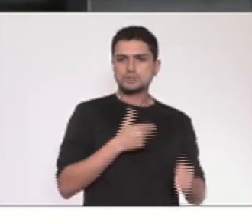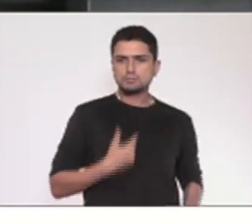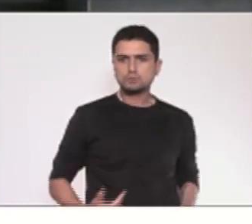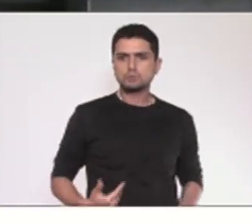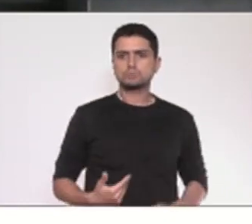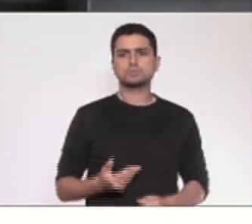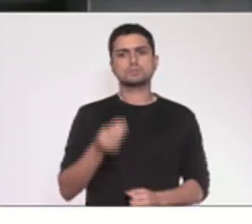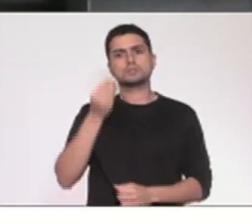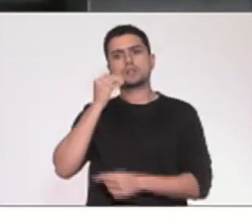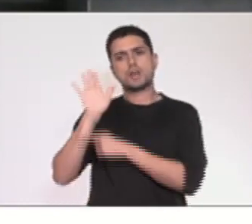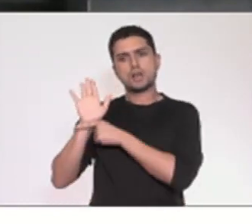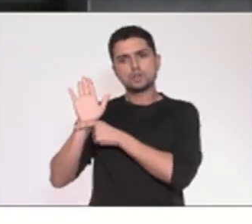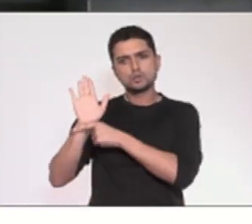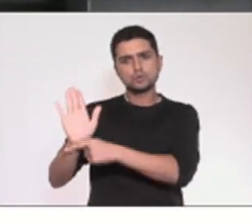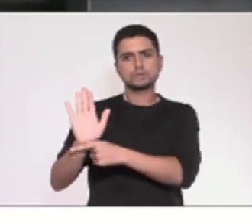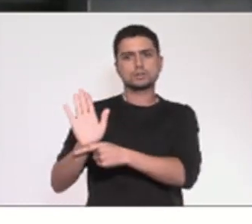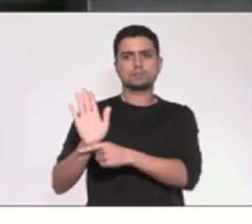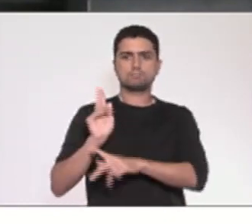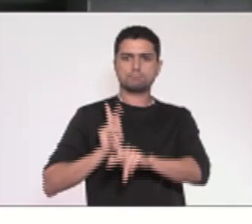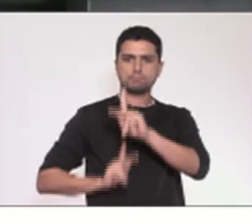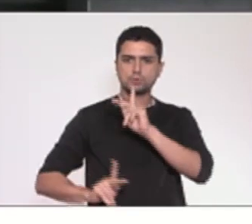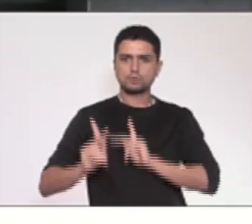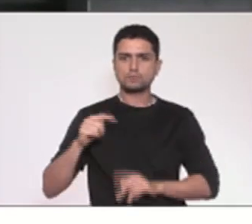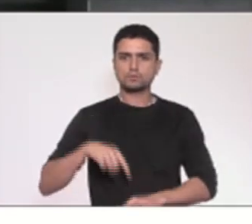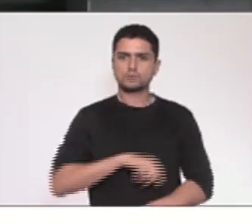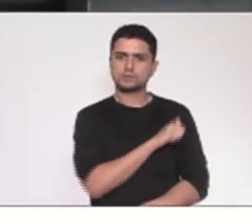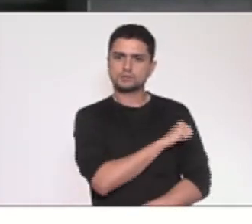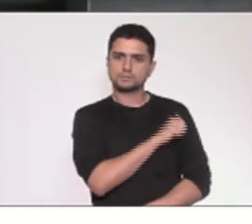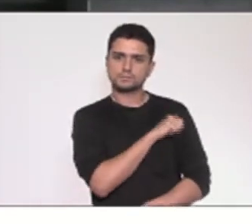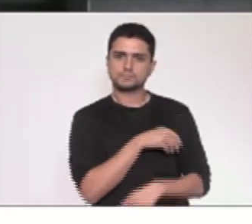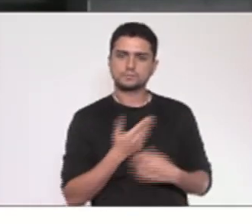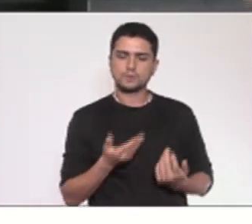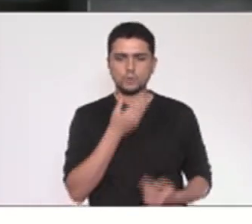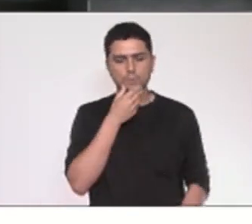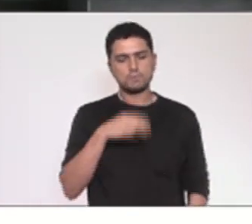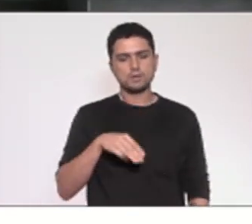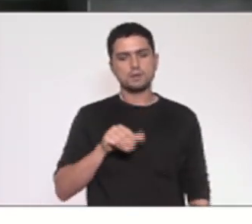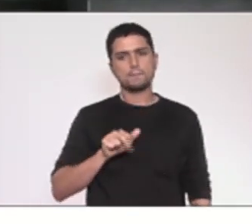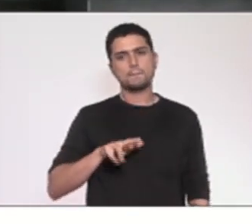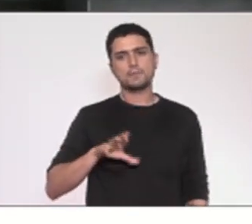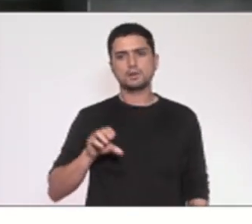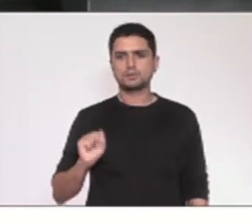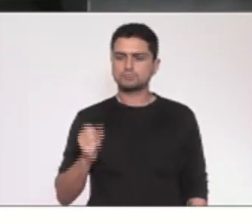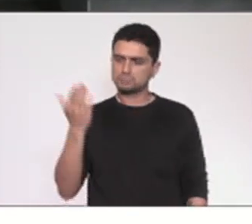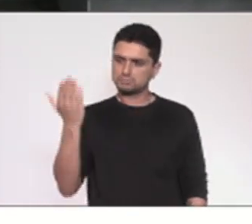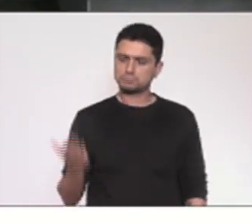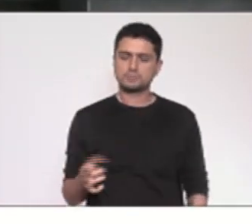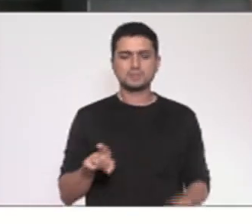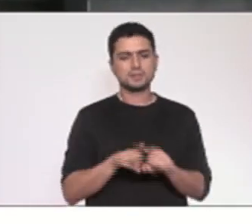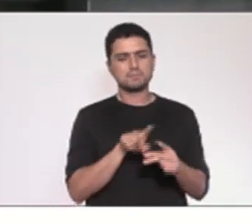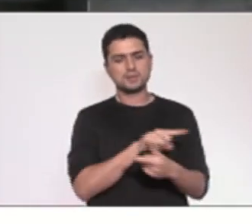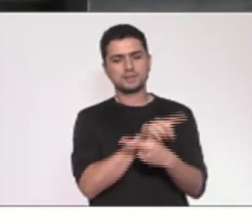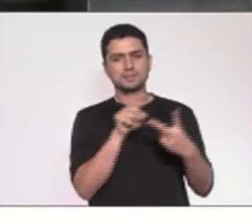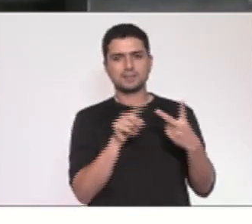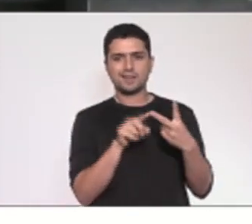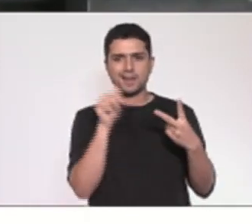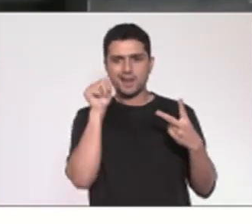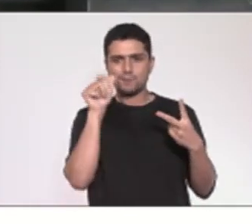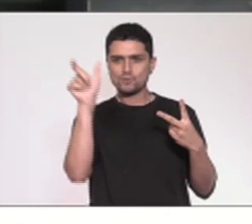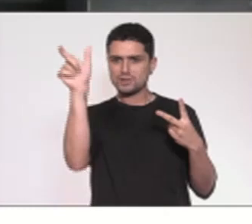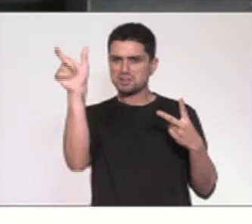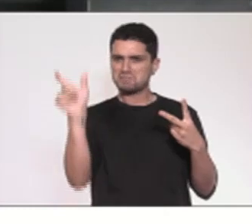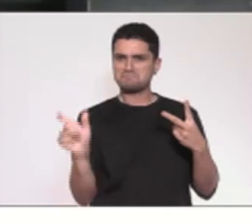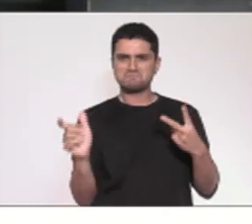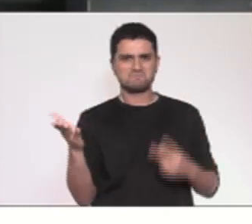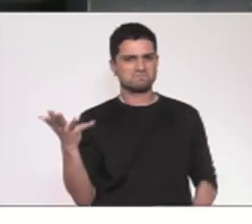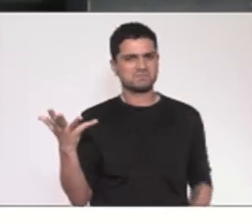melhor. Esse é o Marcos Vinícius Braga. E falar também dessa doçura de pessoa,